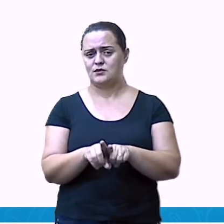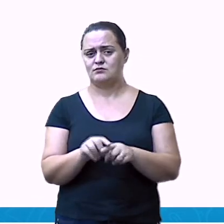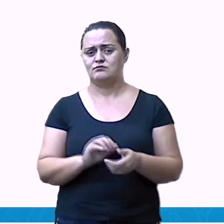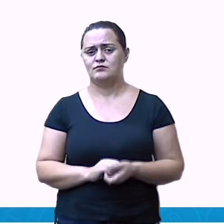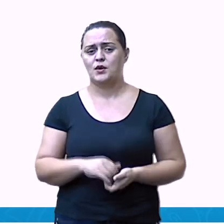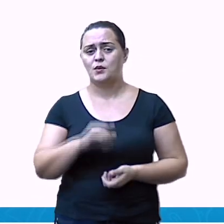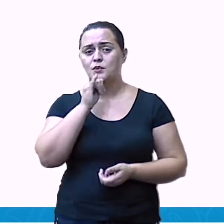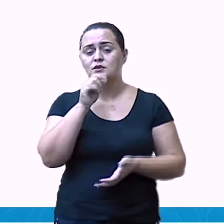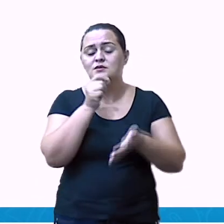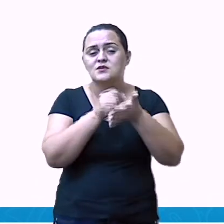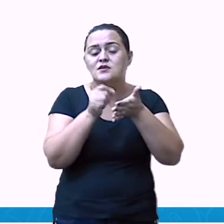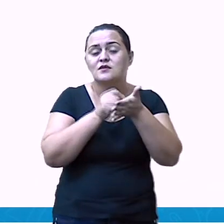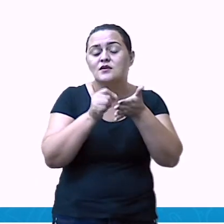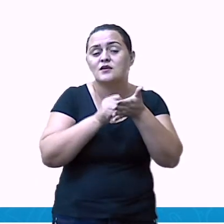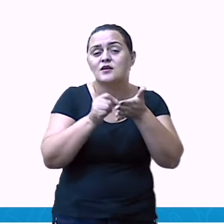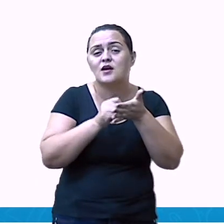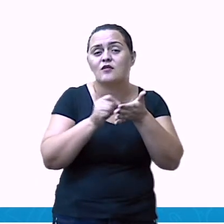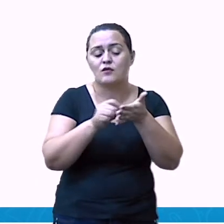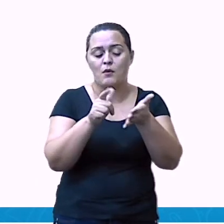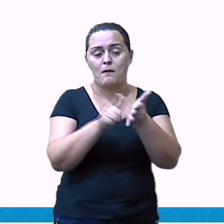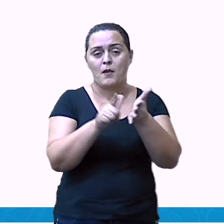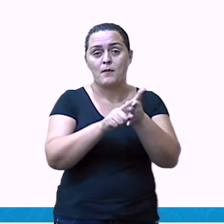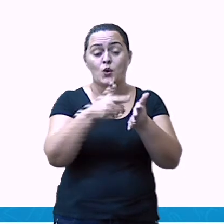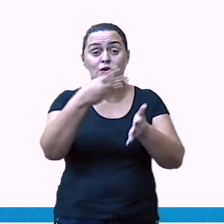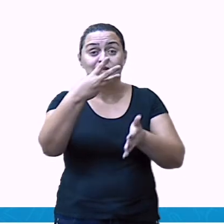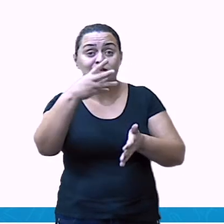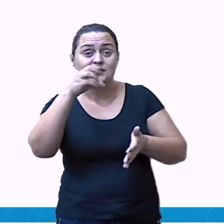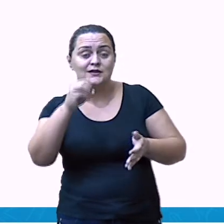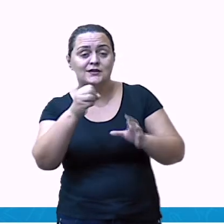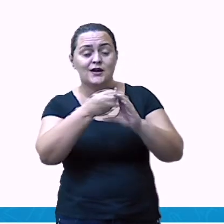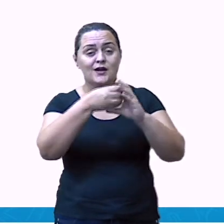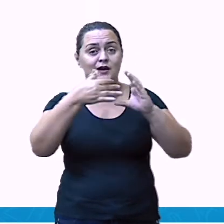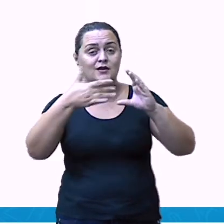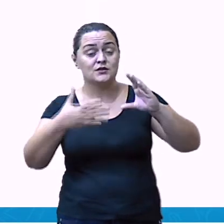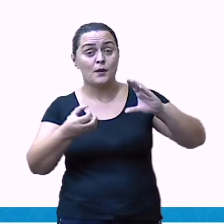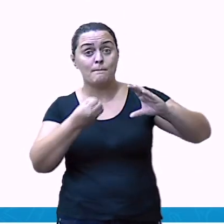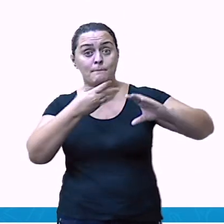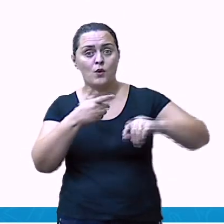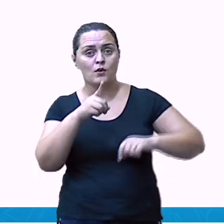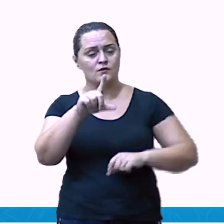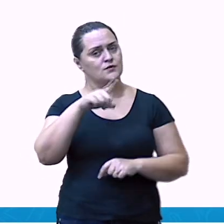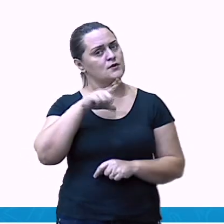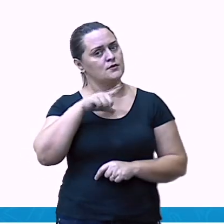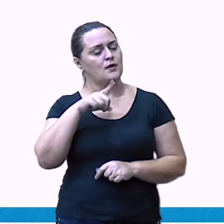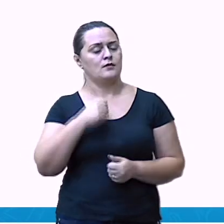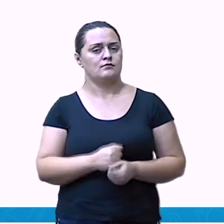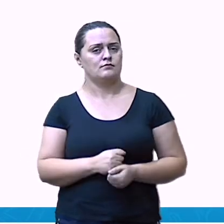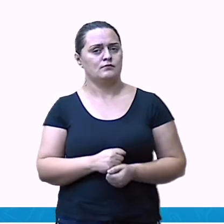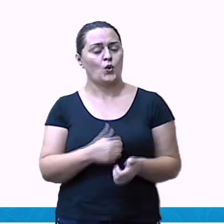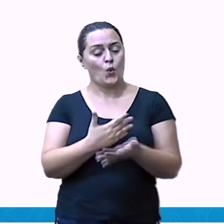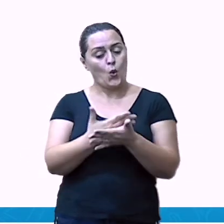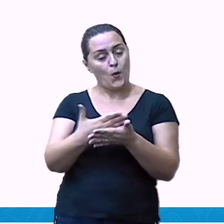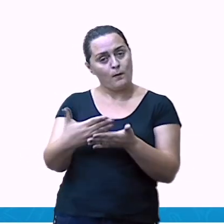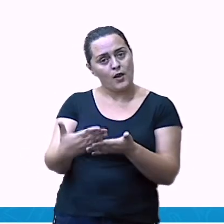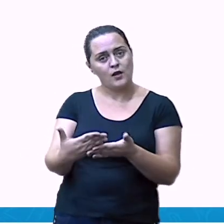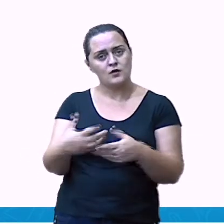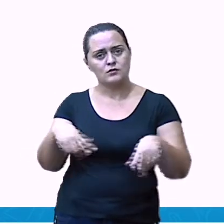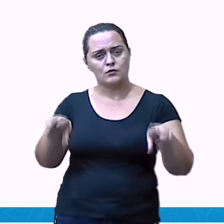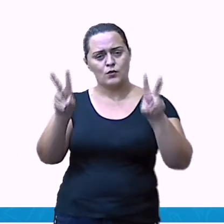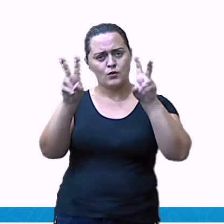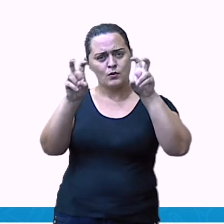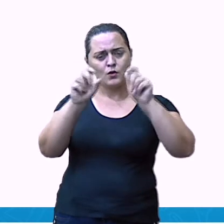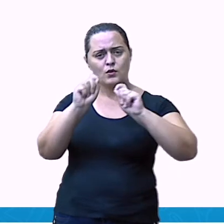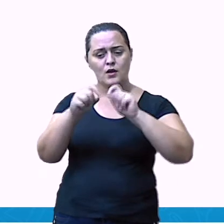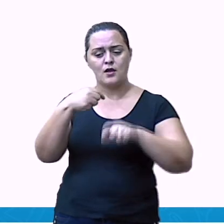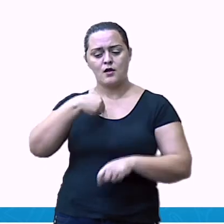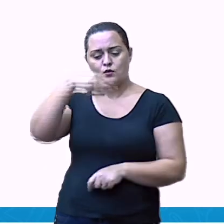30 características positivas que você possui. Comece com a expressão eu